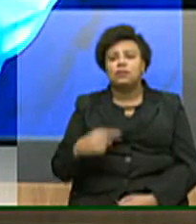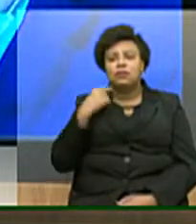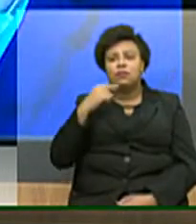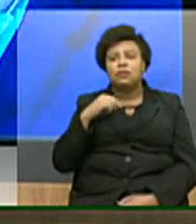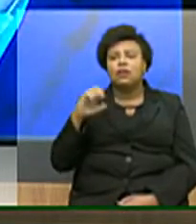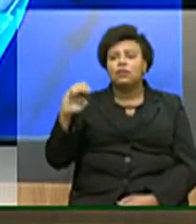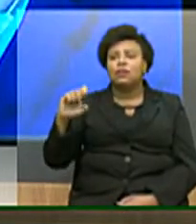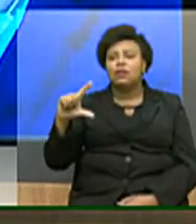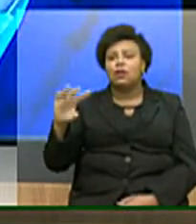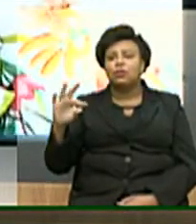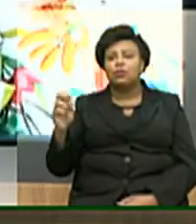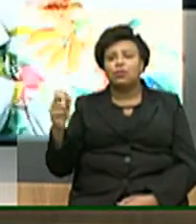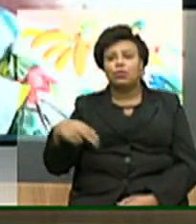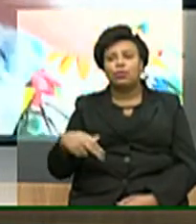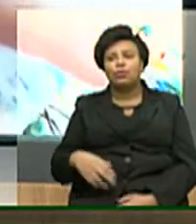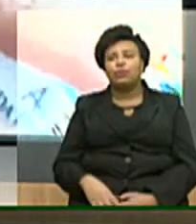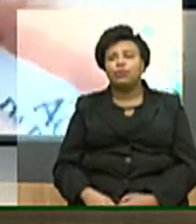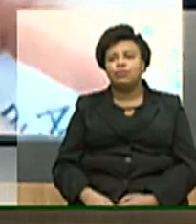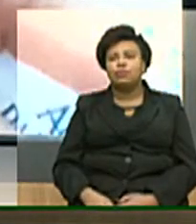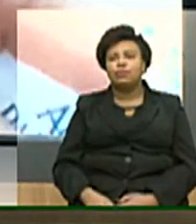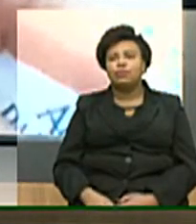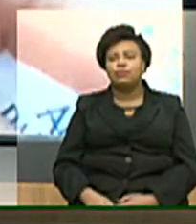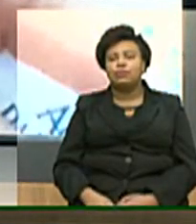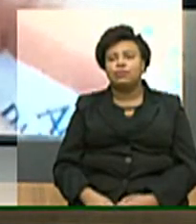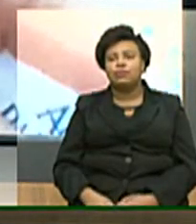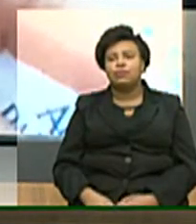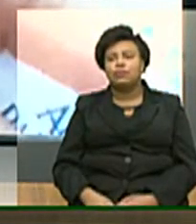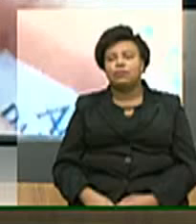Deputado Elton Weber.